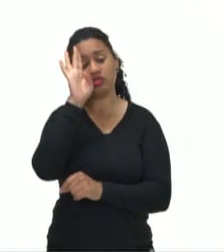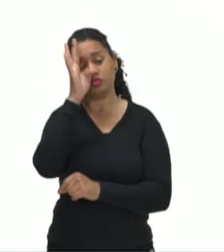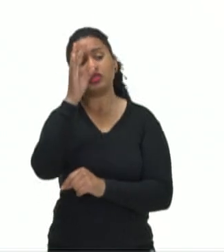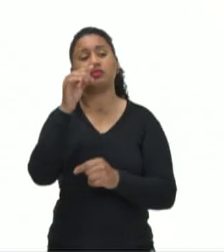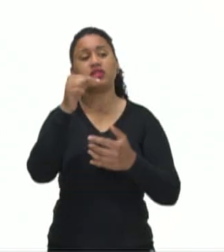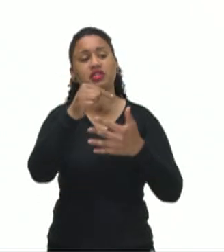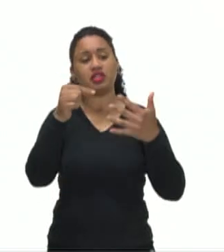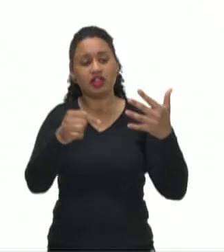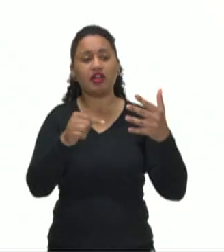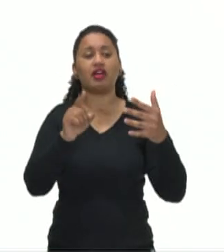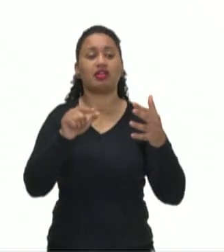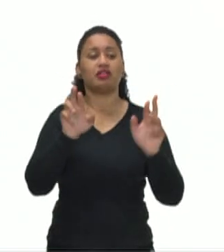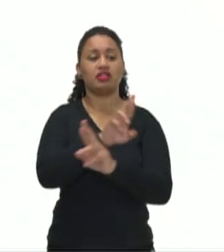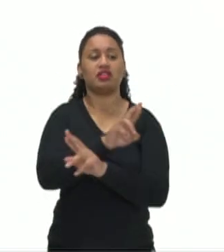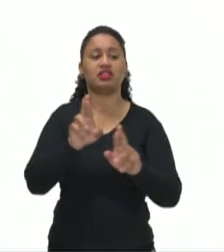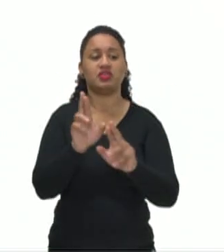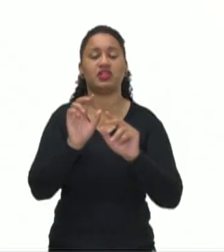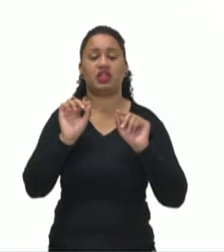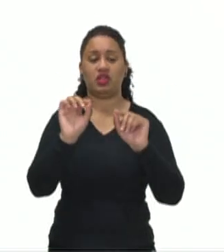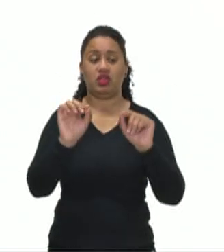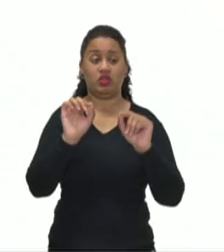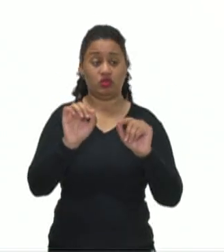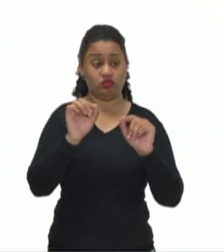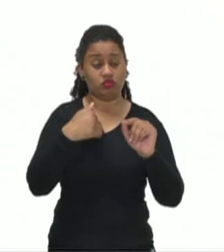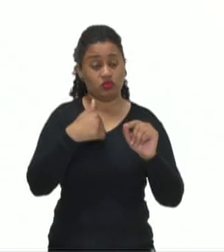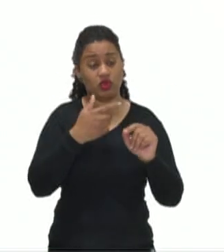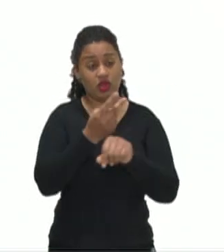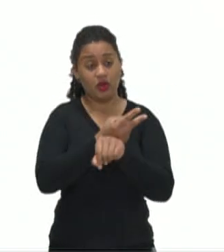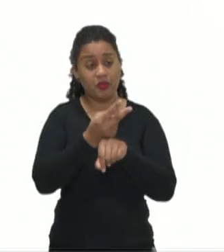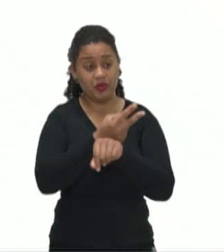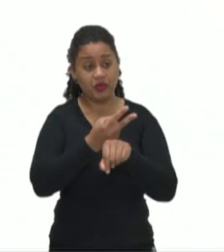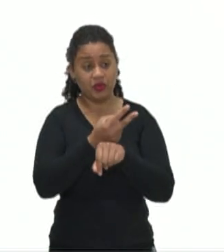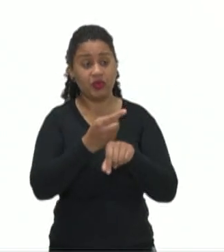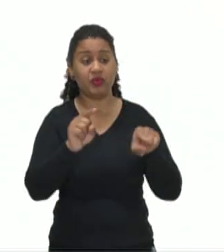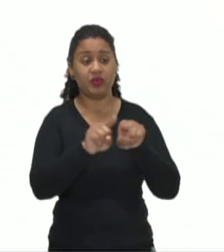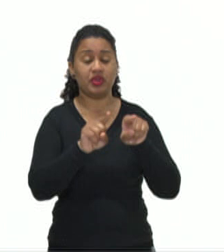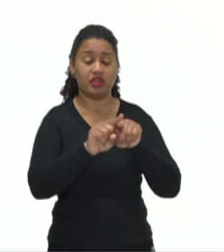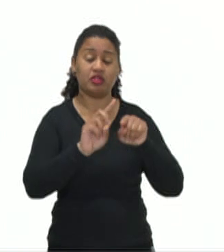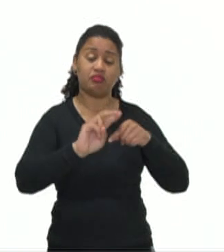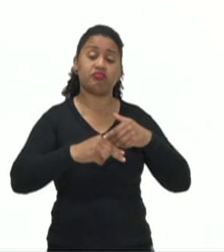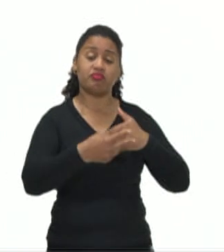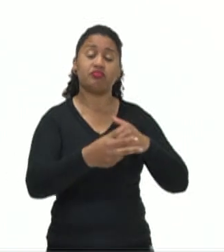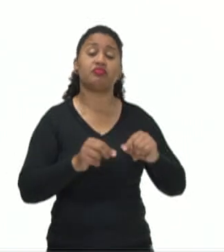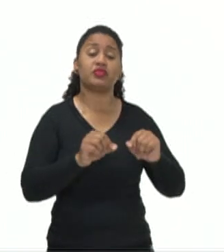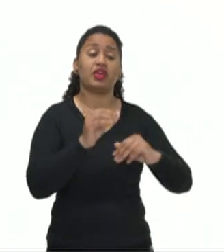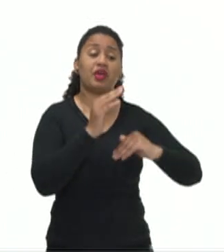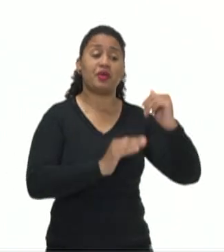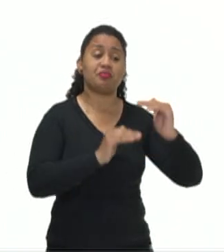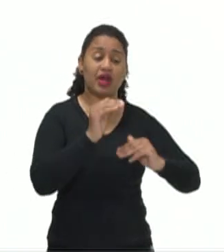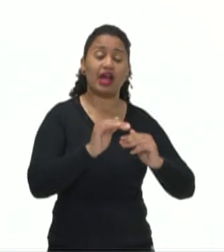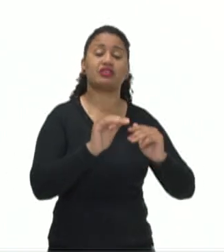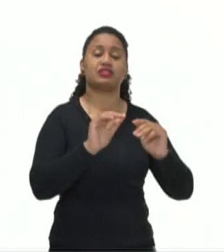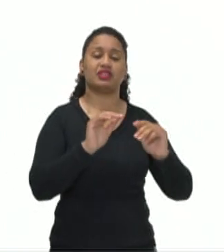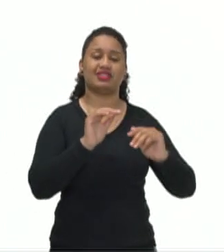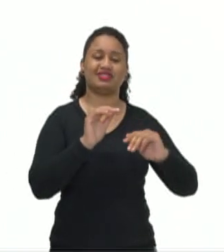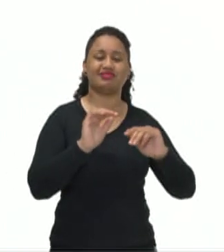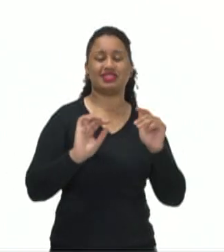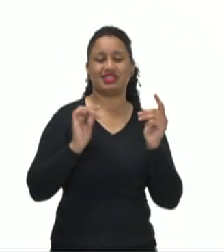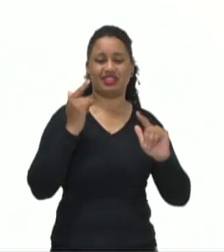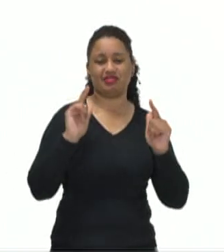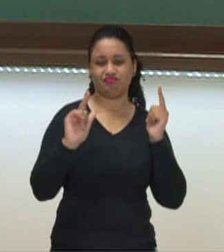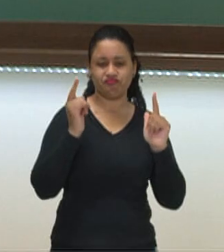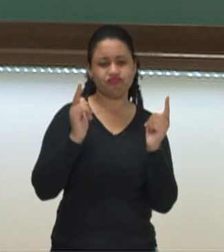principais fatores que estão relacionados à grande procura e, consequentemente, prática das atividades de